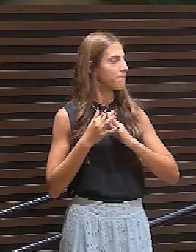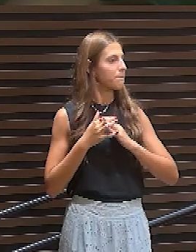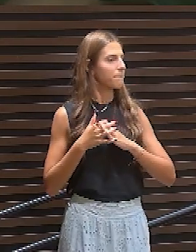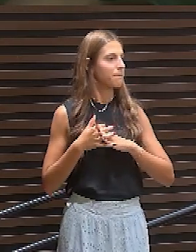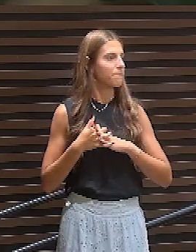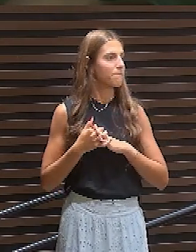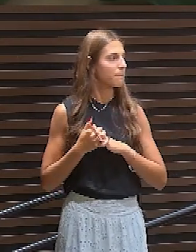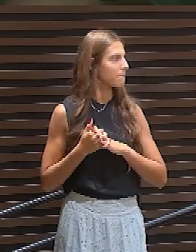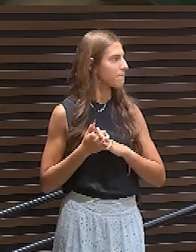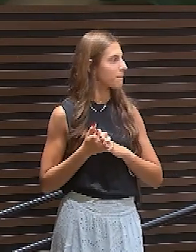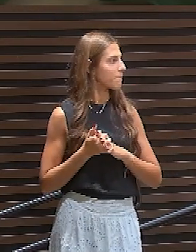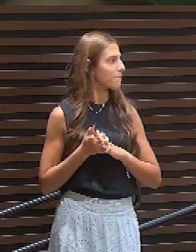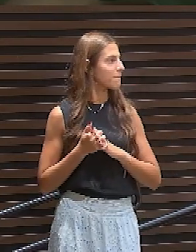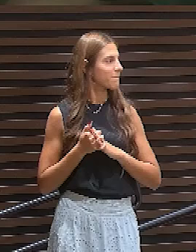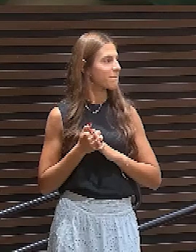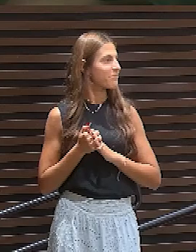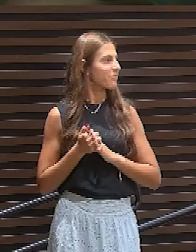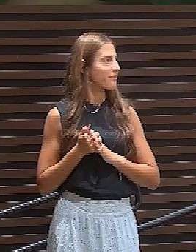é dedo.